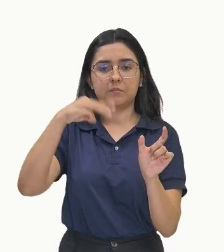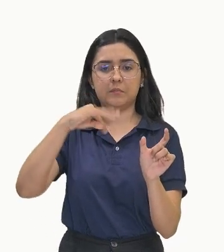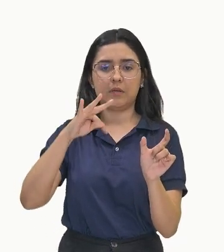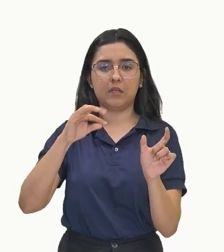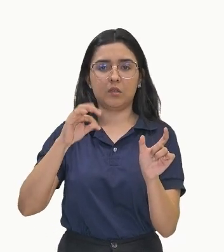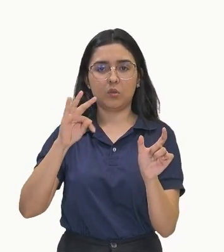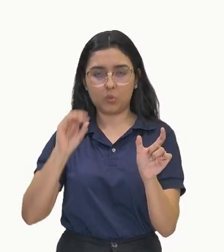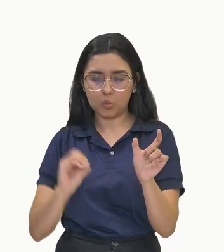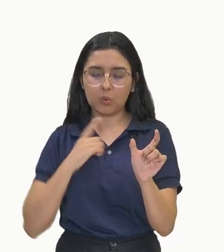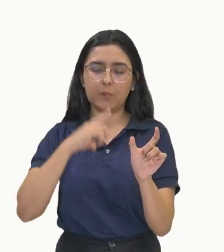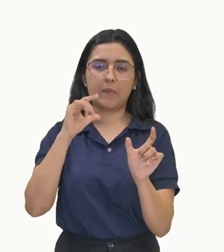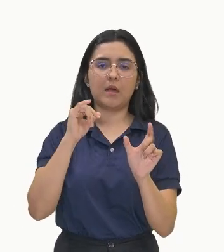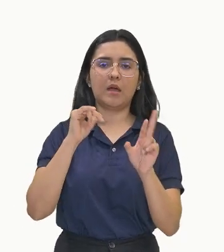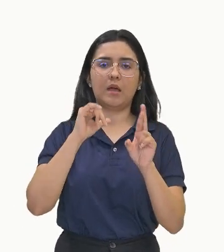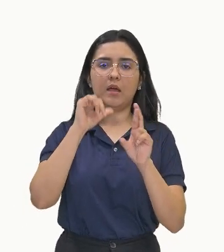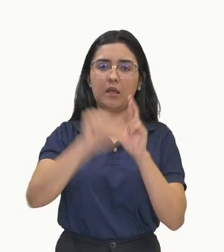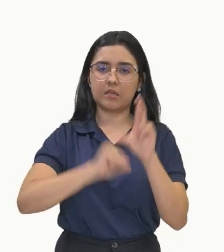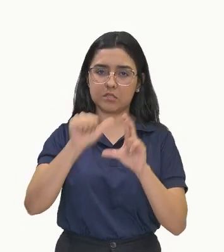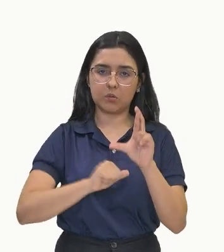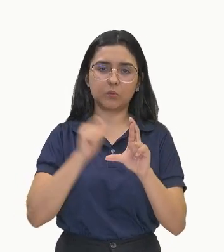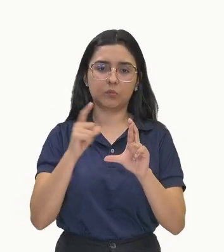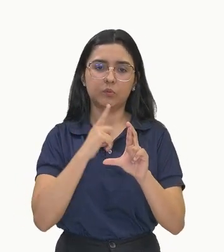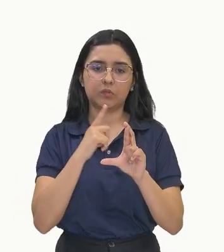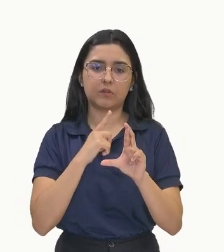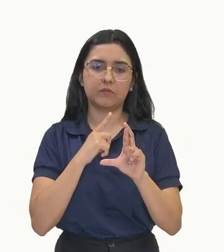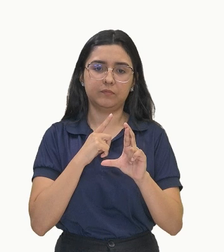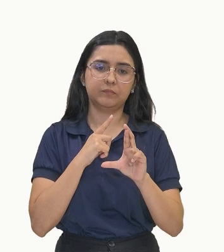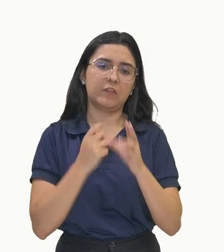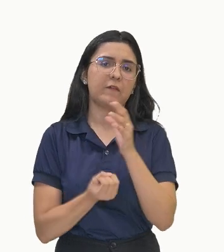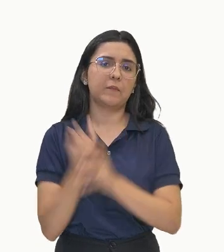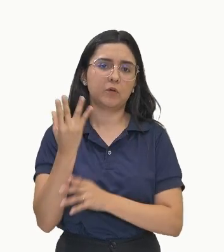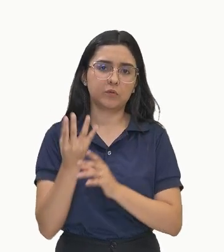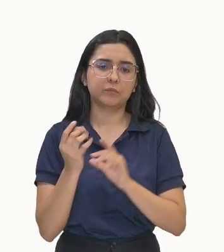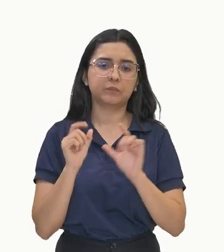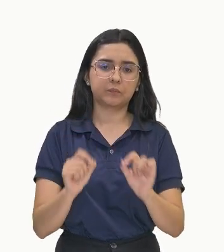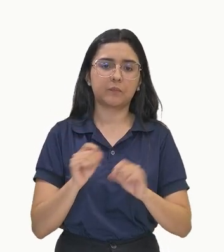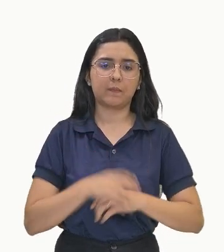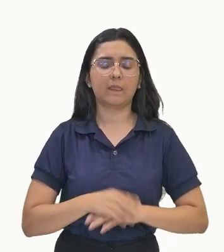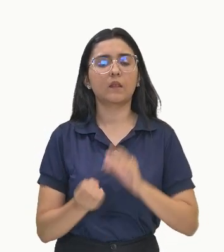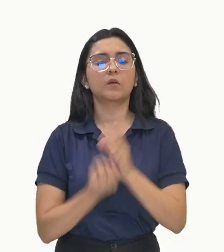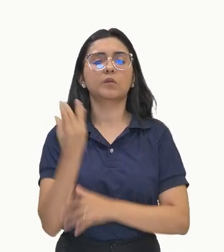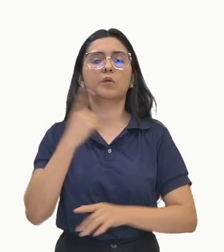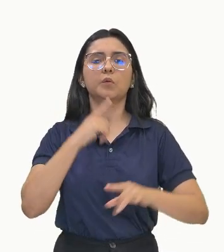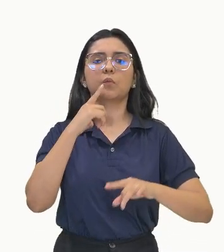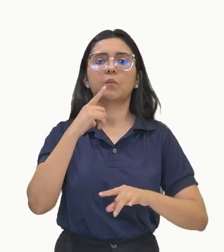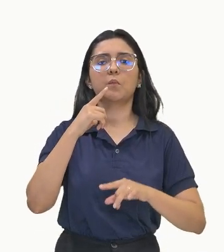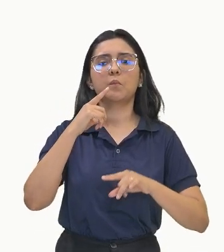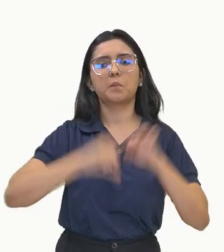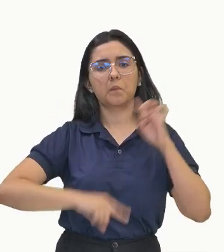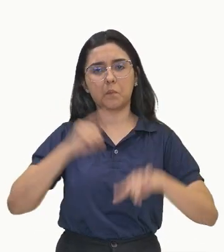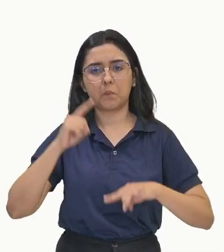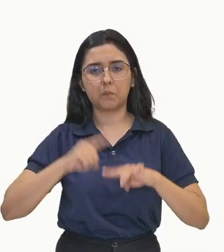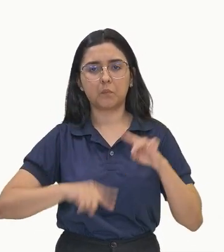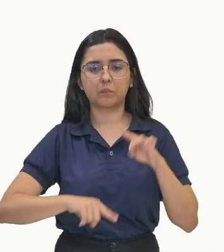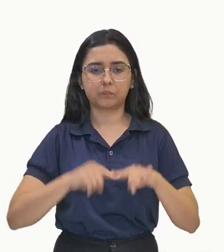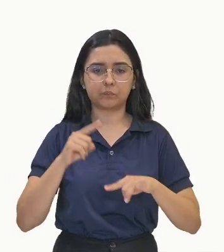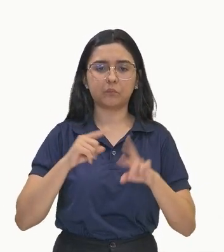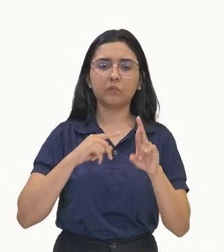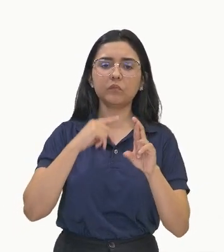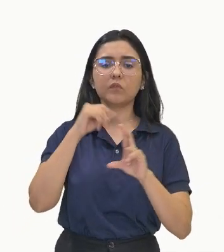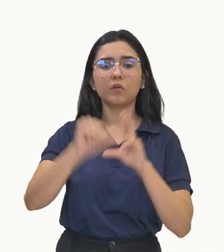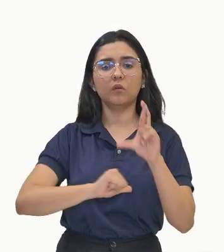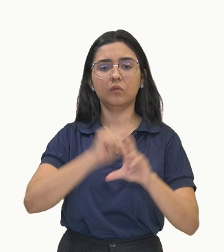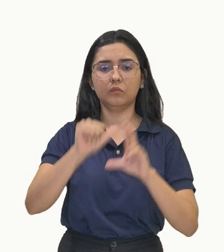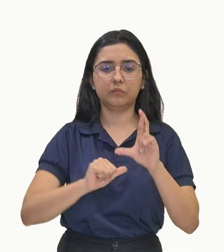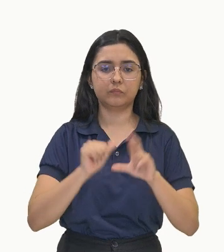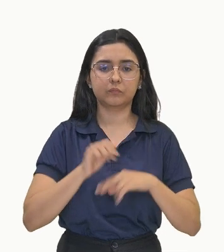química que vai formar, ou seja, formar aqui os produtos, né? O reagente reage e forma